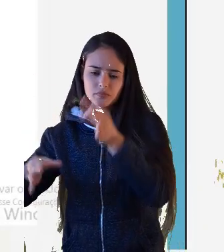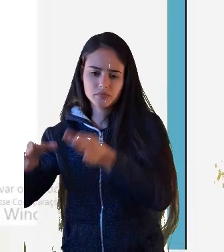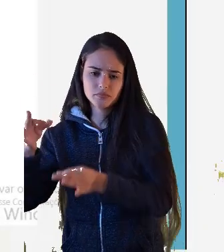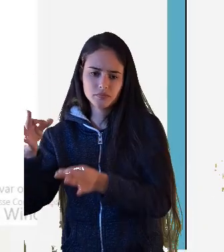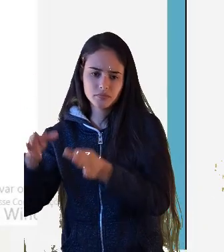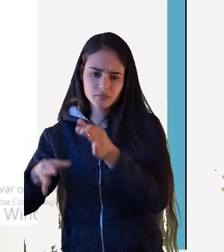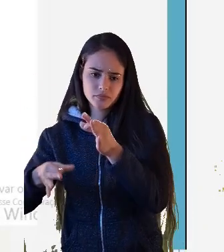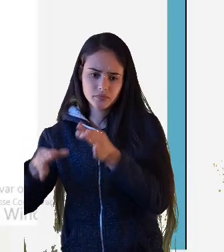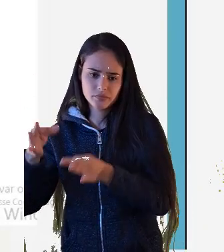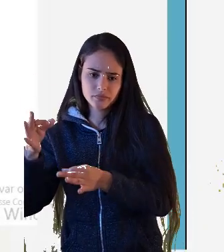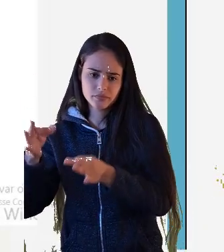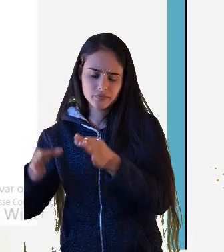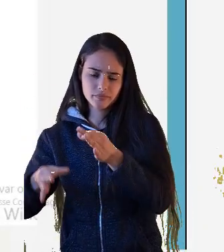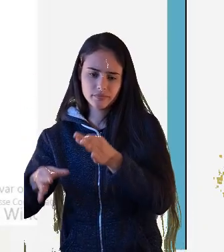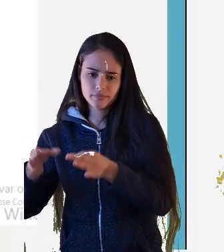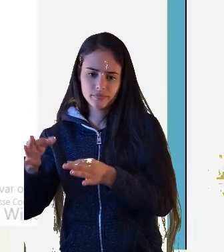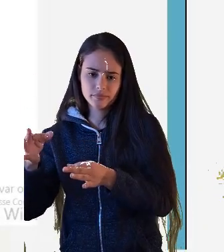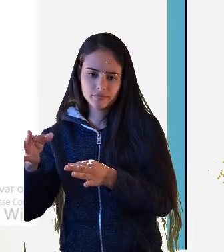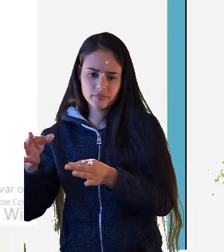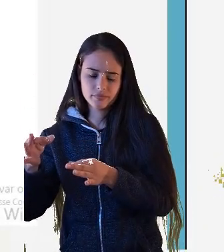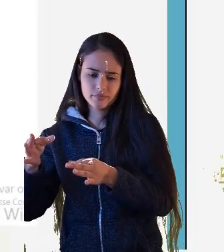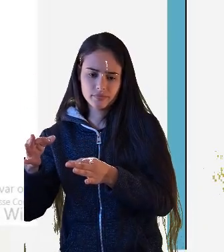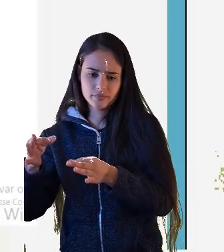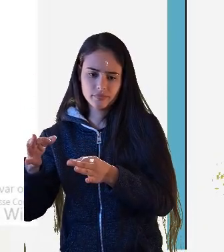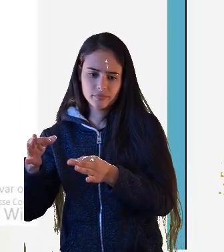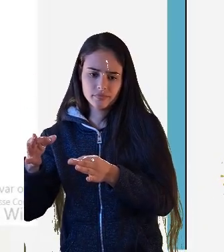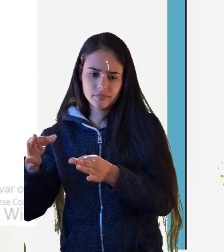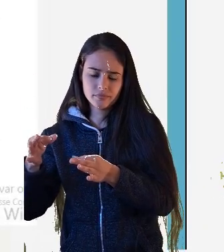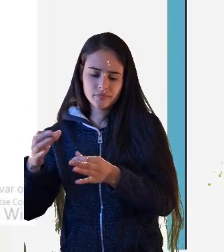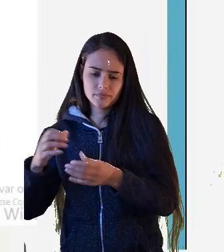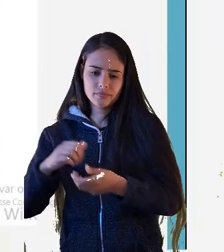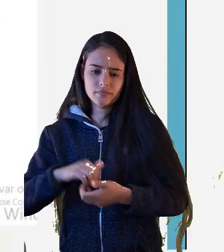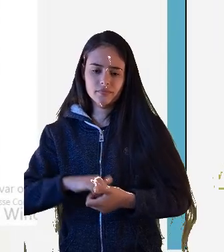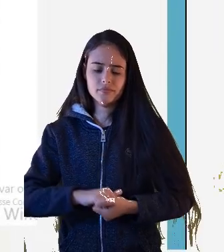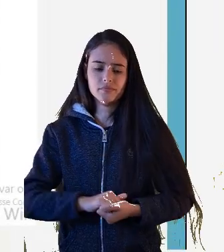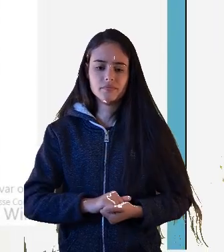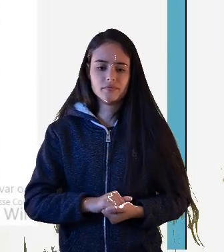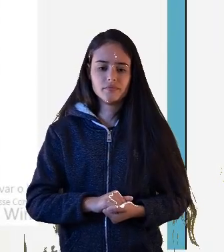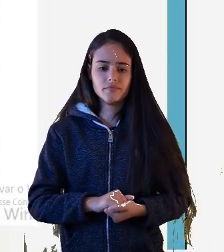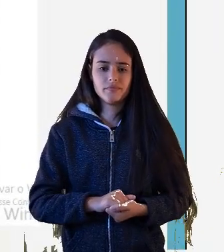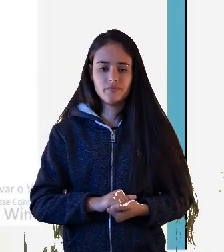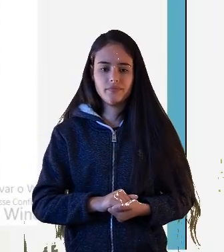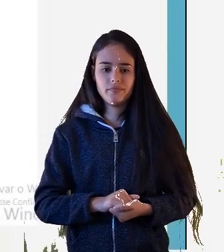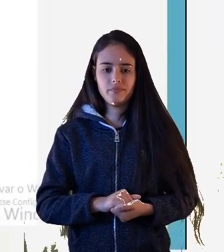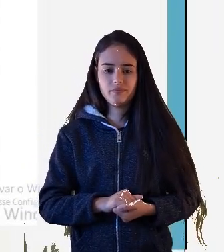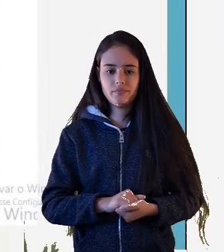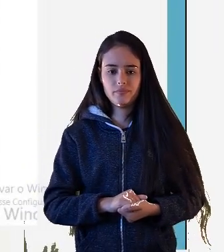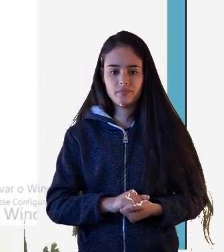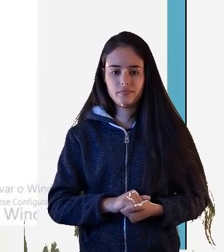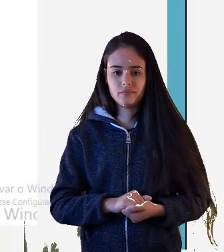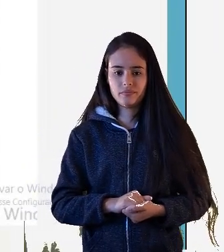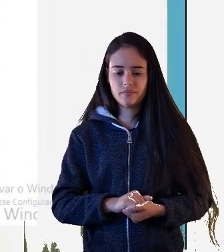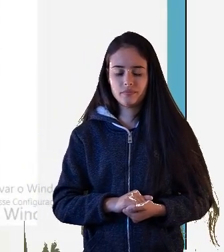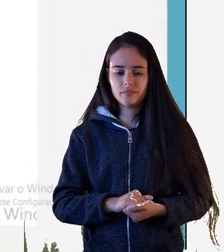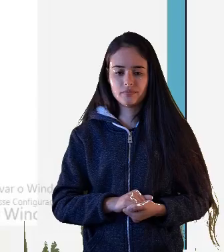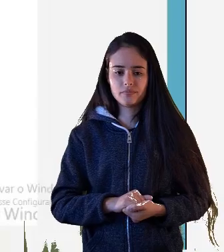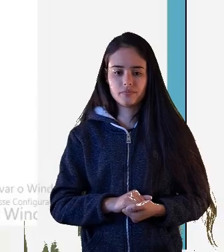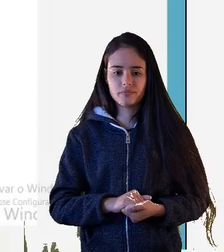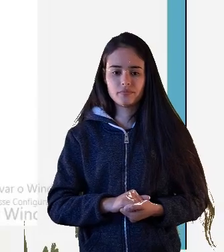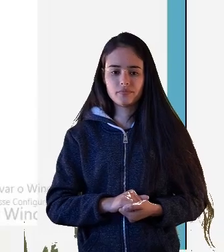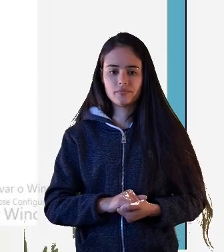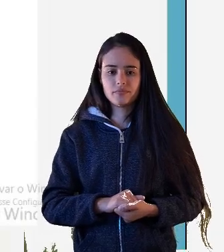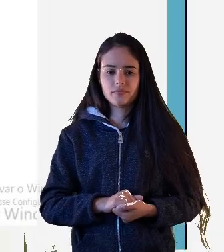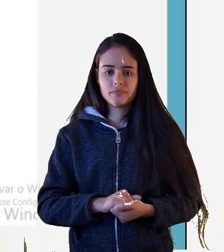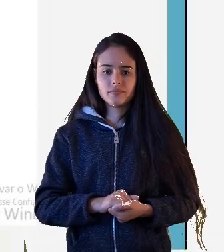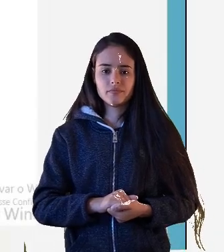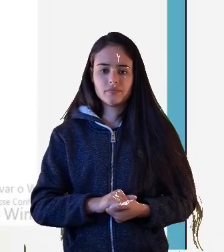né? E aí o pequenininho não consegue ver o jogo. O do meio vê mais ou menos, né? Tem que dar uma levantadinha. O altão vê